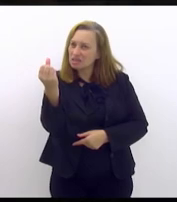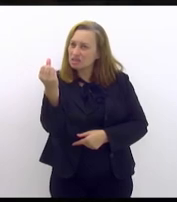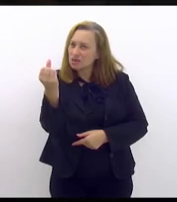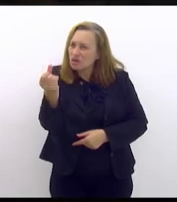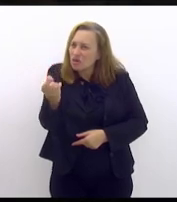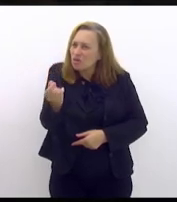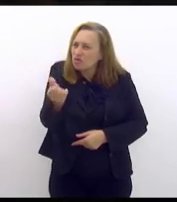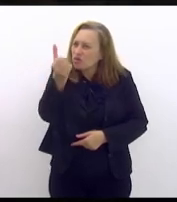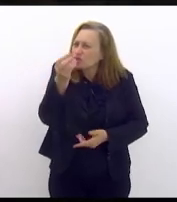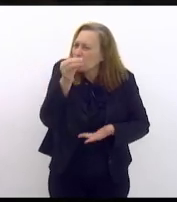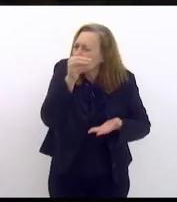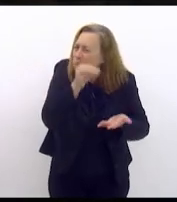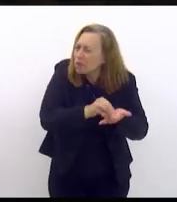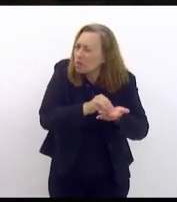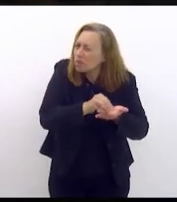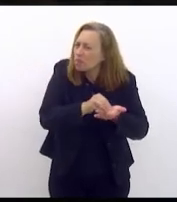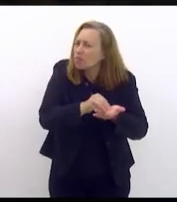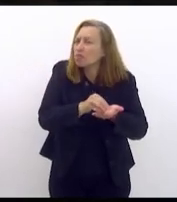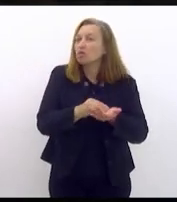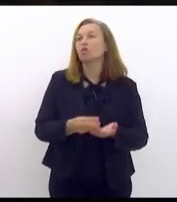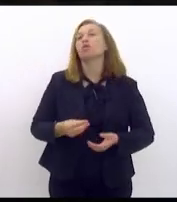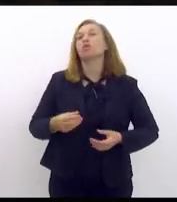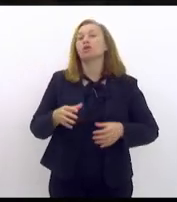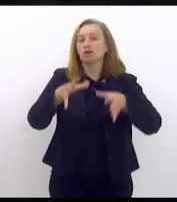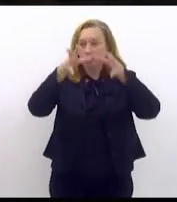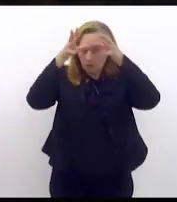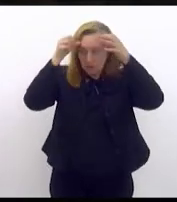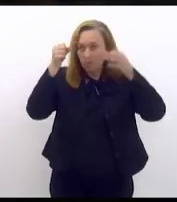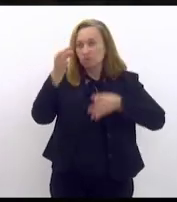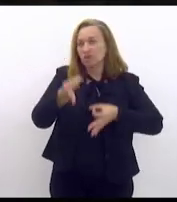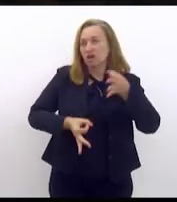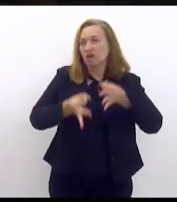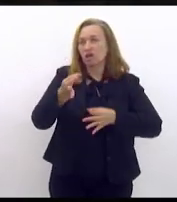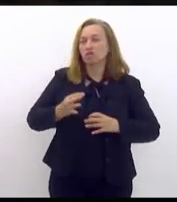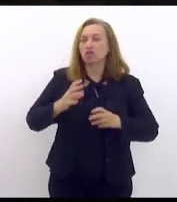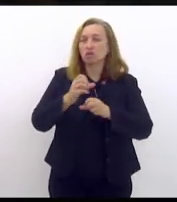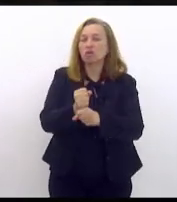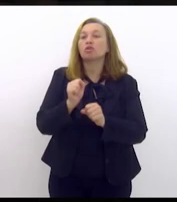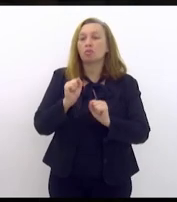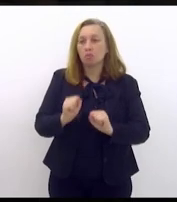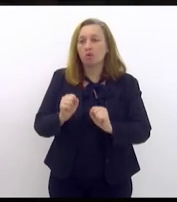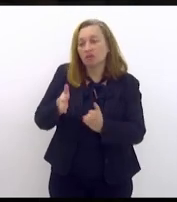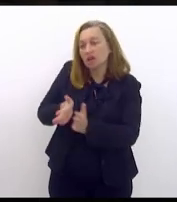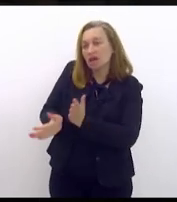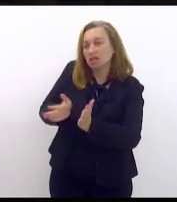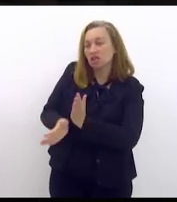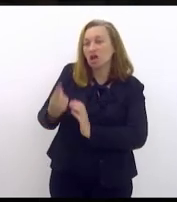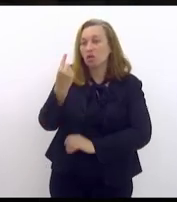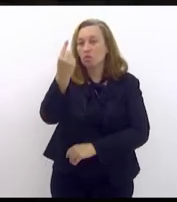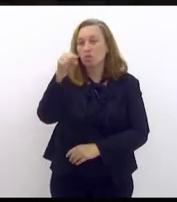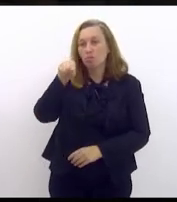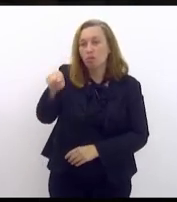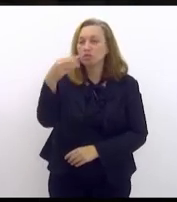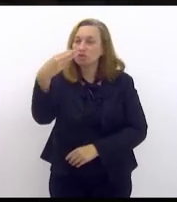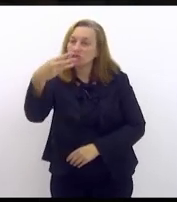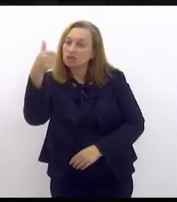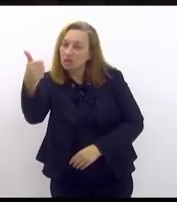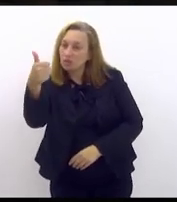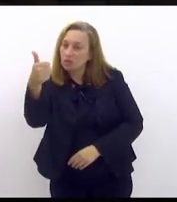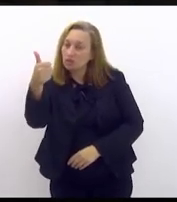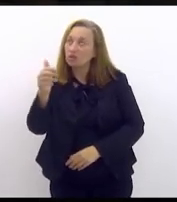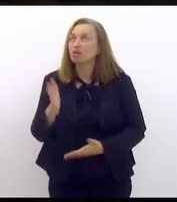1 milímetro da marca do pênalti. O Tribunal de Contas pode gastar 1,31. Está em